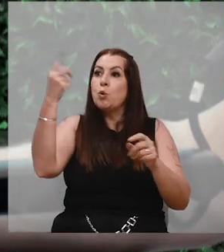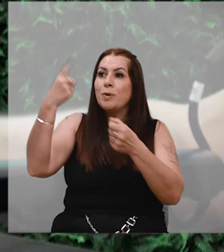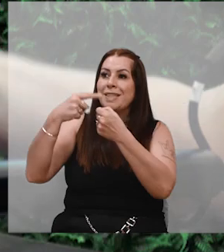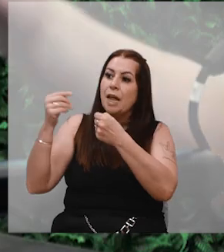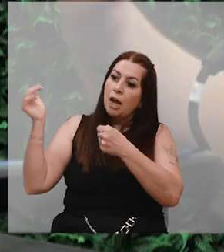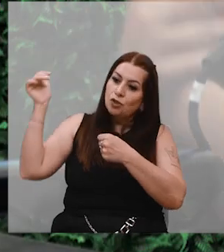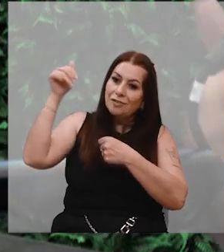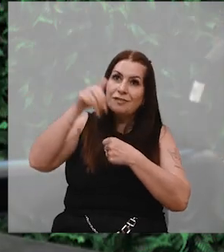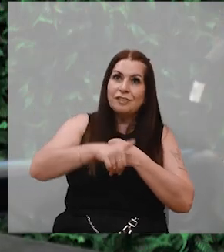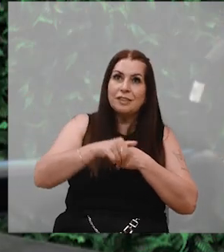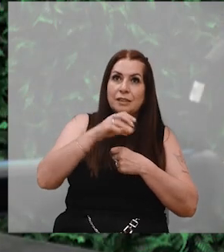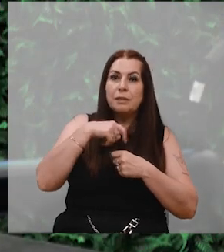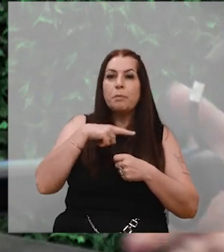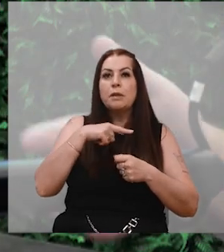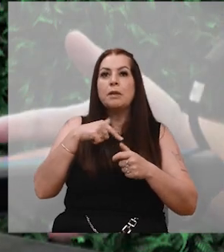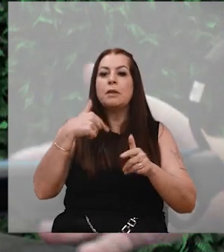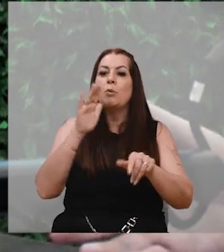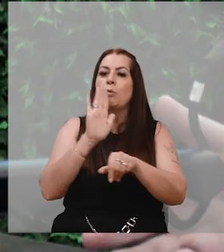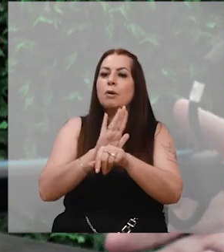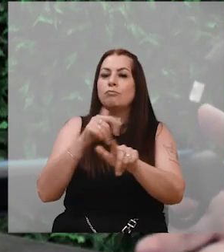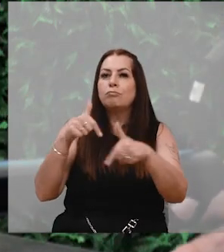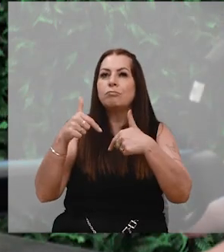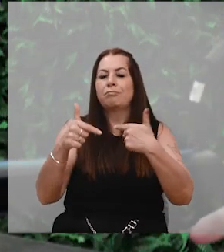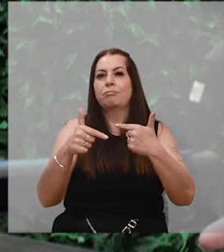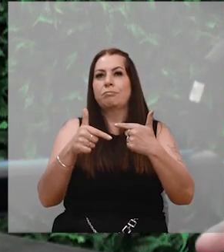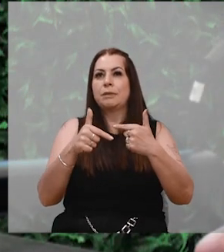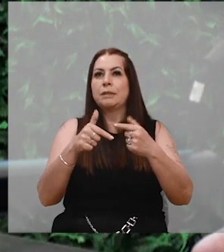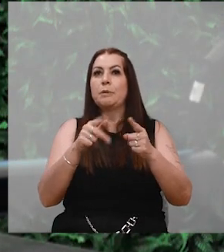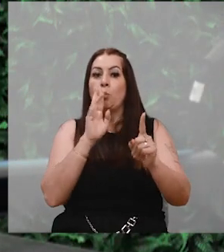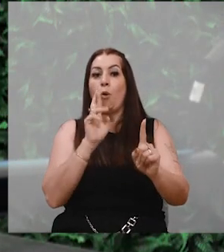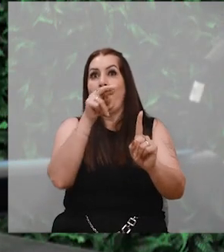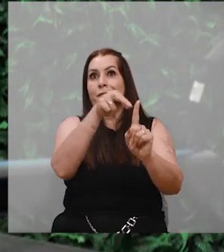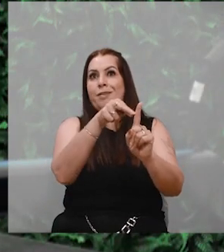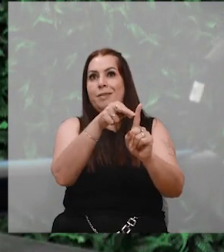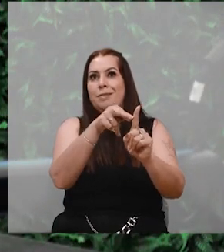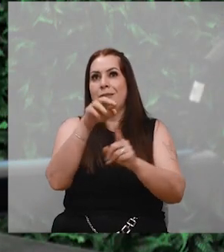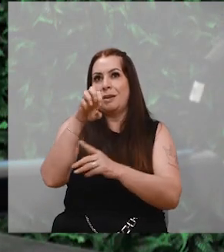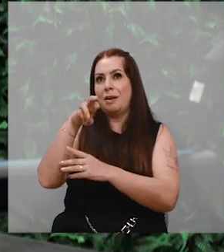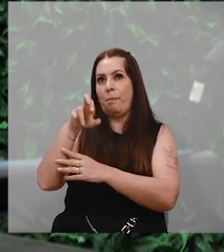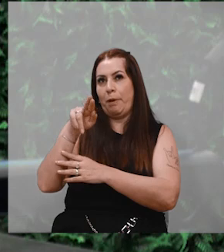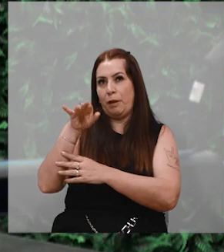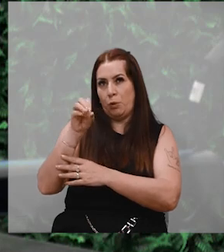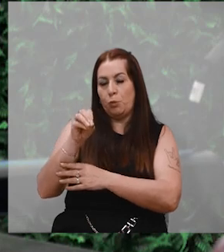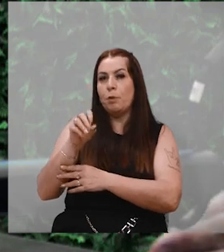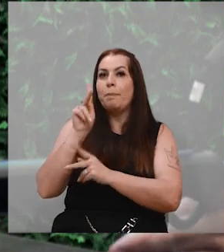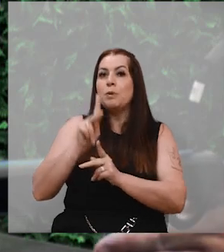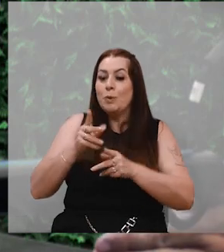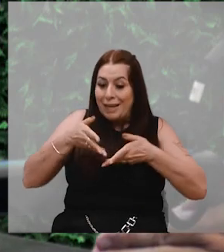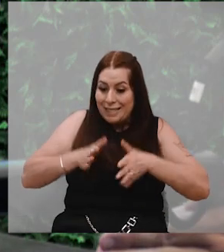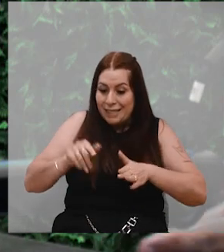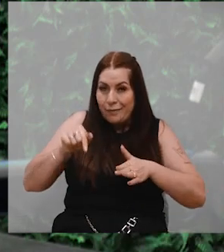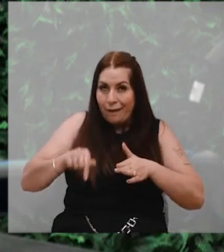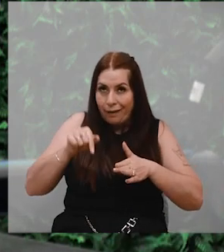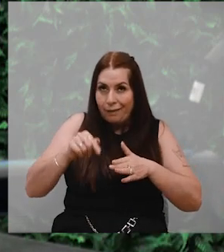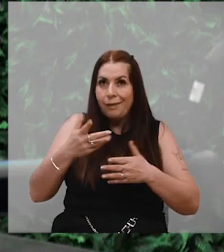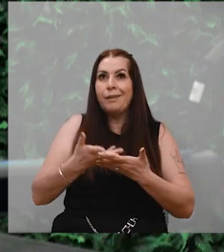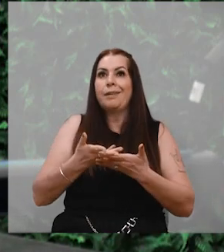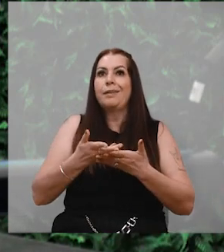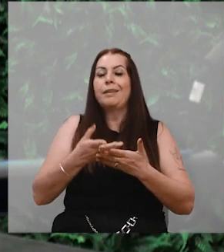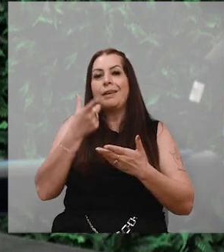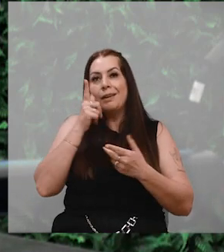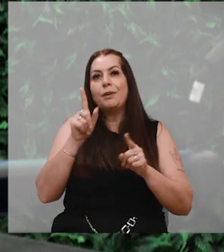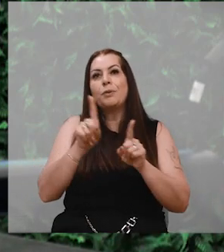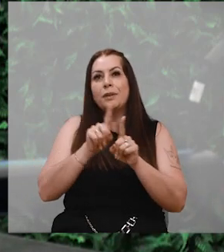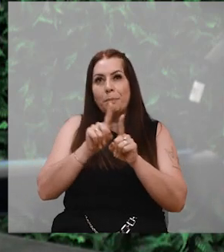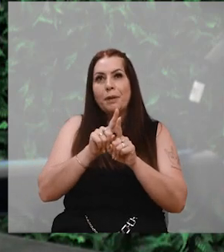outra cidade, mas teve serviços prestados e que é para ser referenciado. E o emérito são aquelas pessoas que nasceram em Caxias e